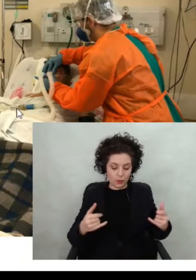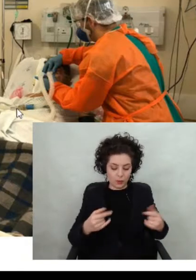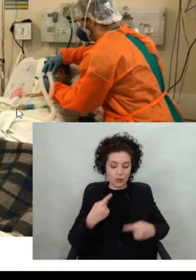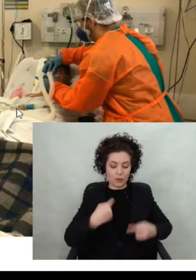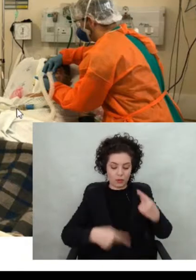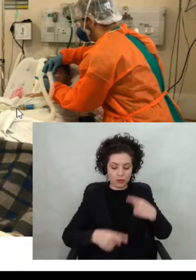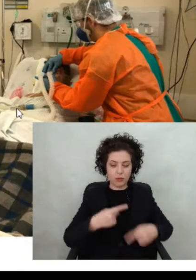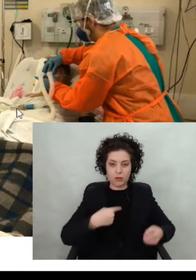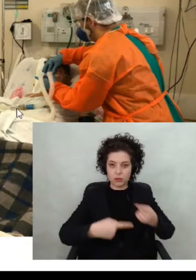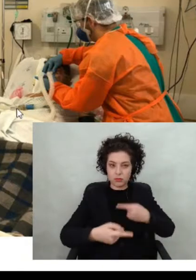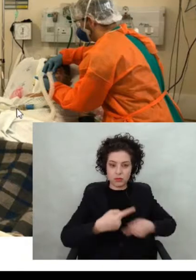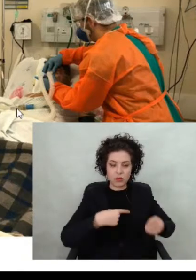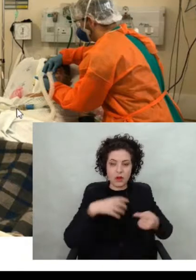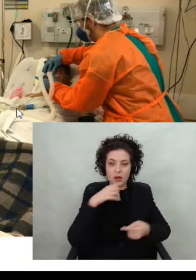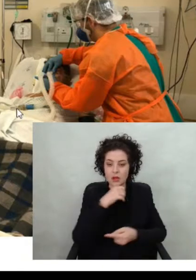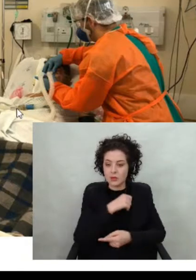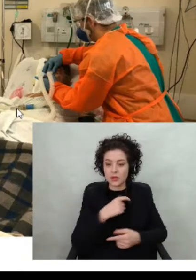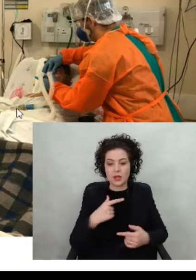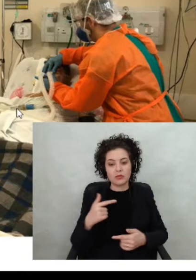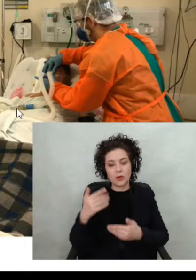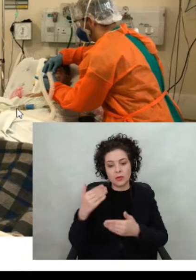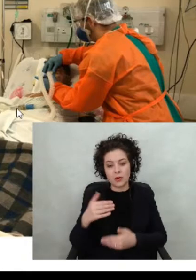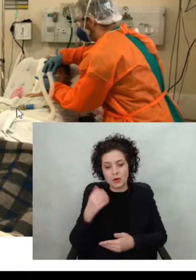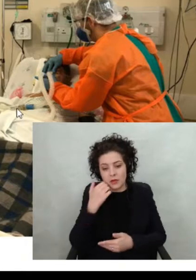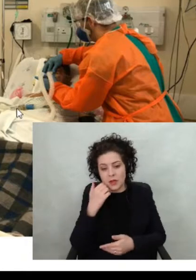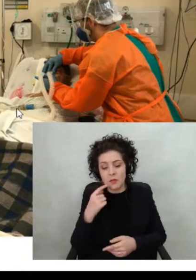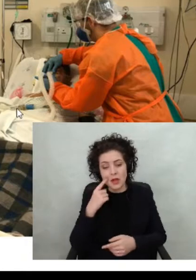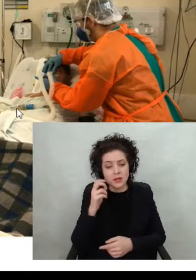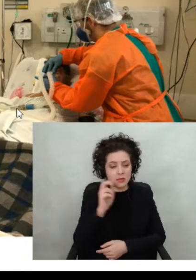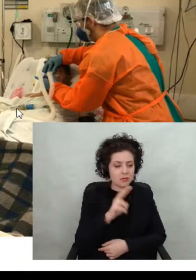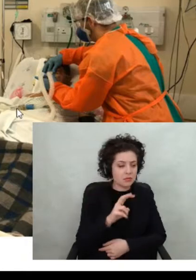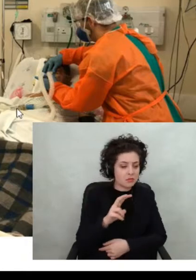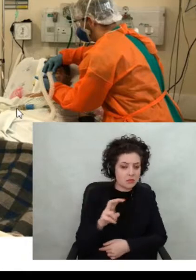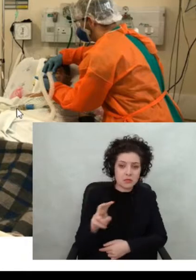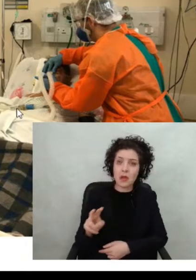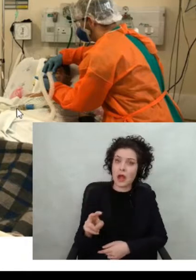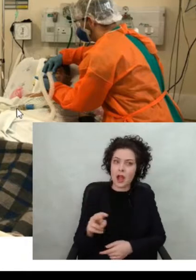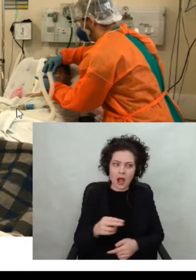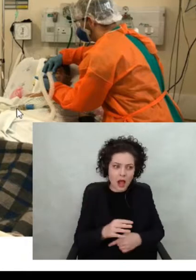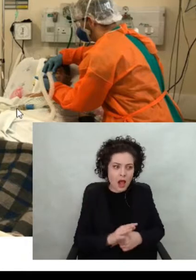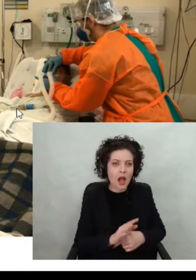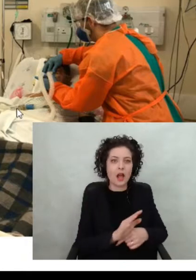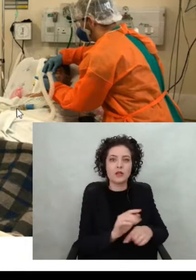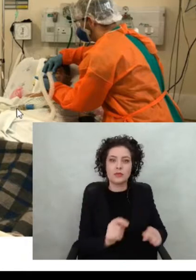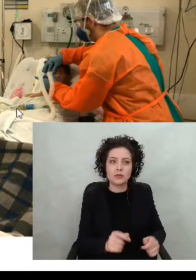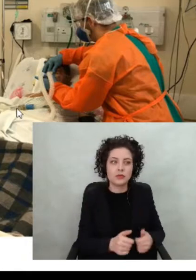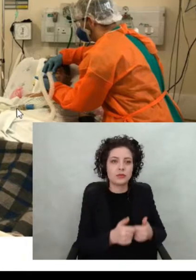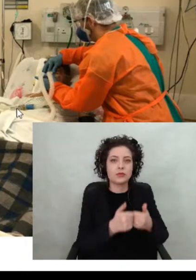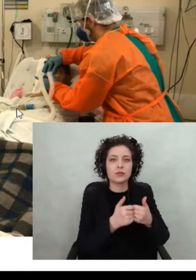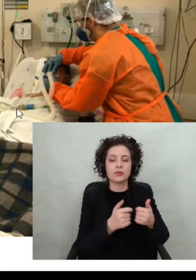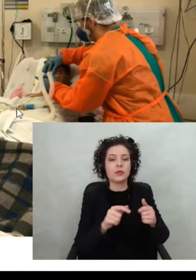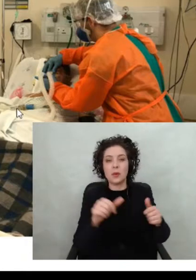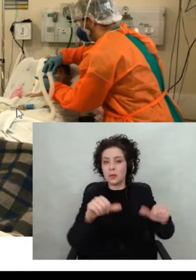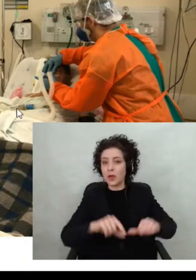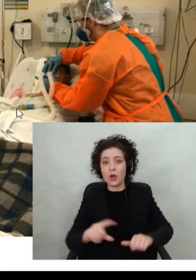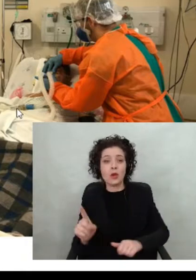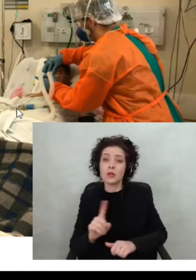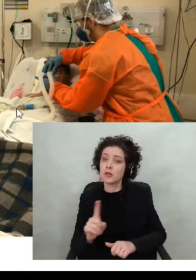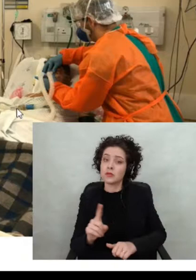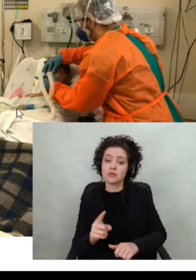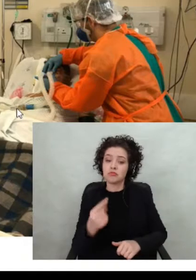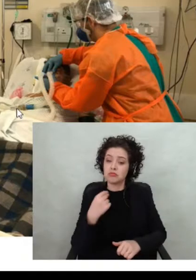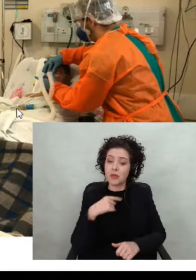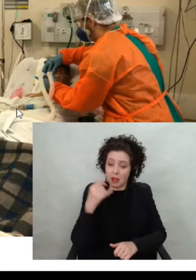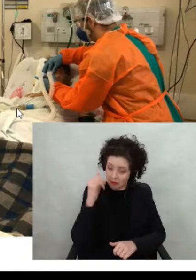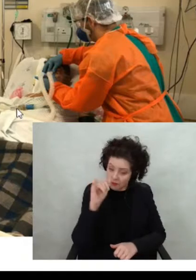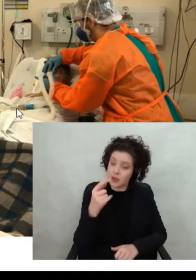há uma comprovação científica, mas temos visto que muitas vezes nós conseguimos que esse paciente não seja intubado. Se ele